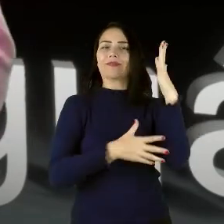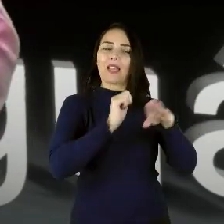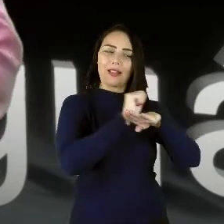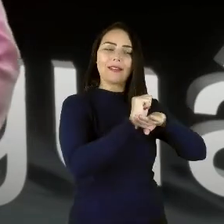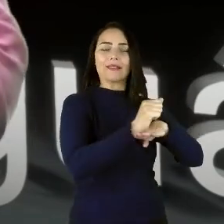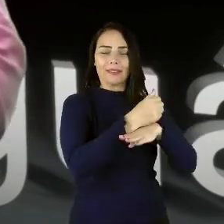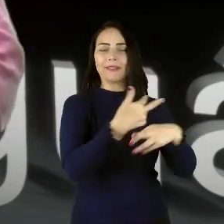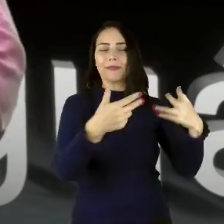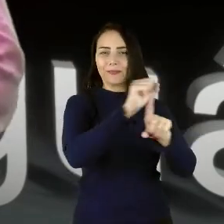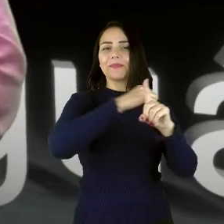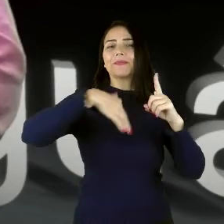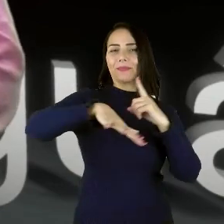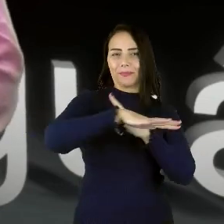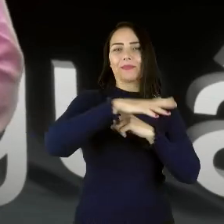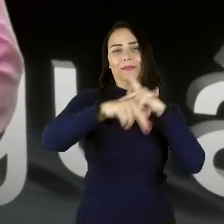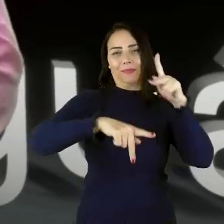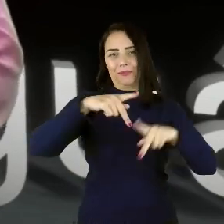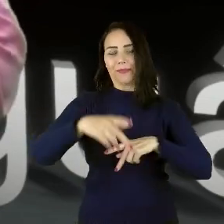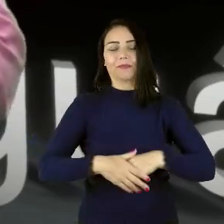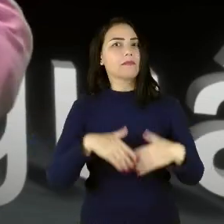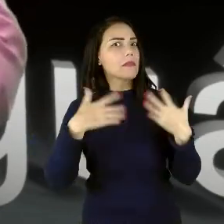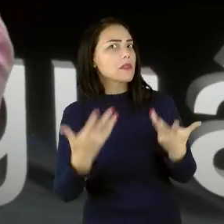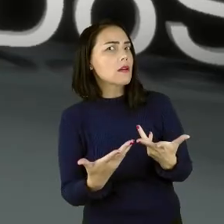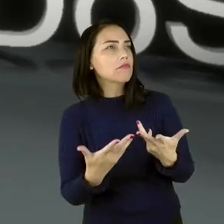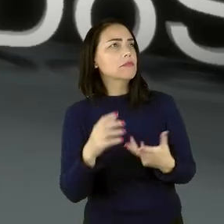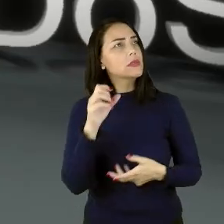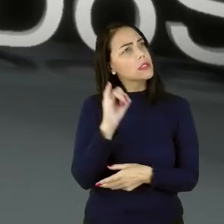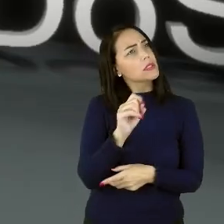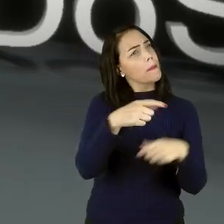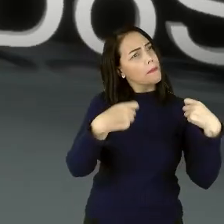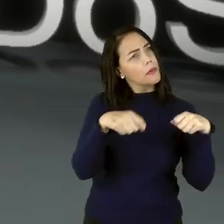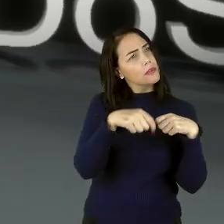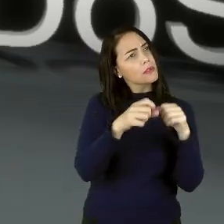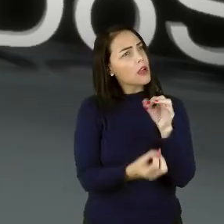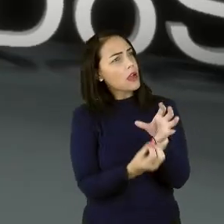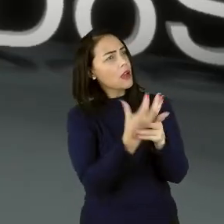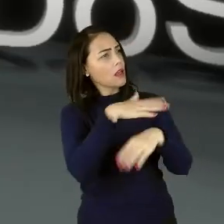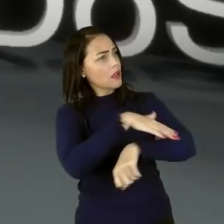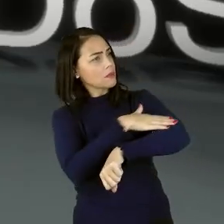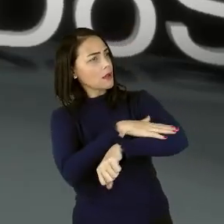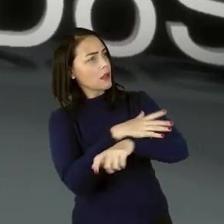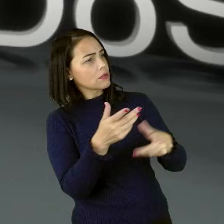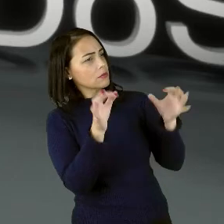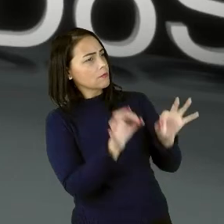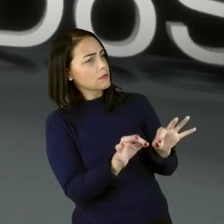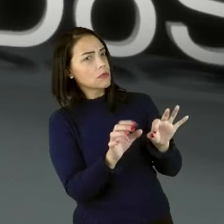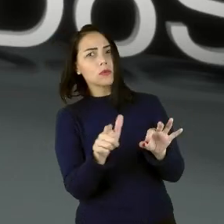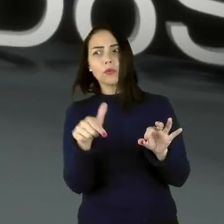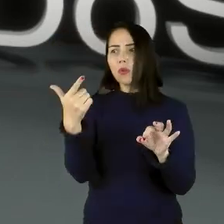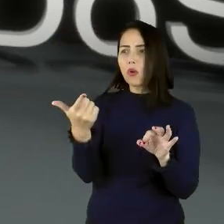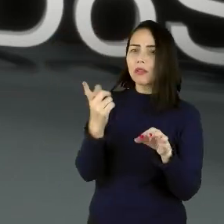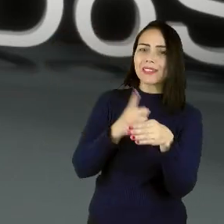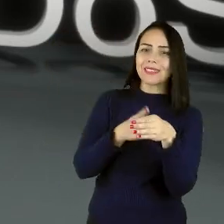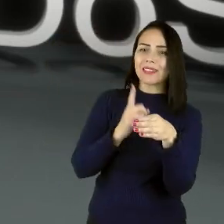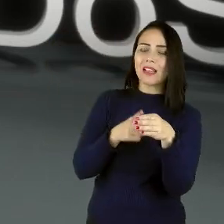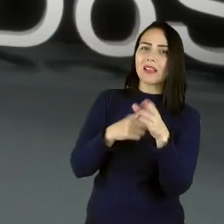atender a nova demanda da população. Mas se de um lado existia a necessidade de criar espaços adequados, do outro existia uma